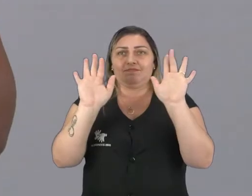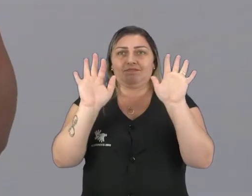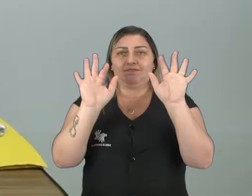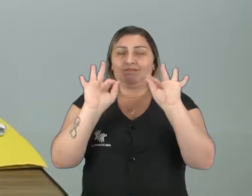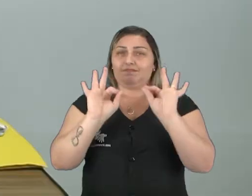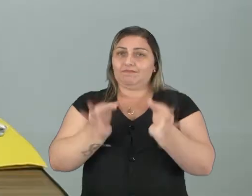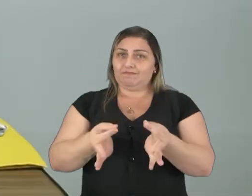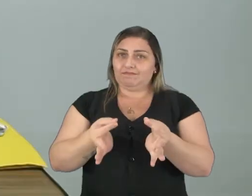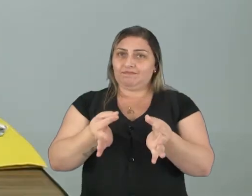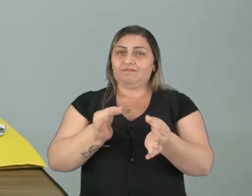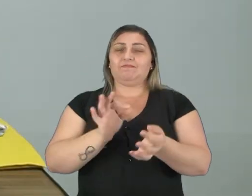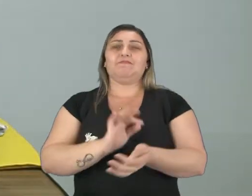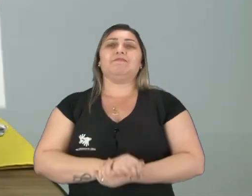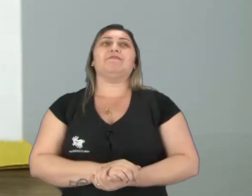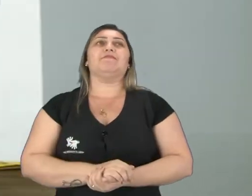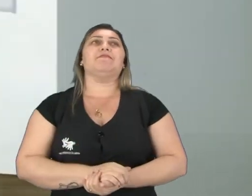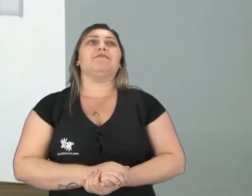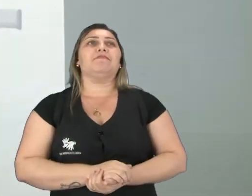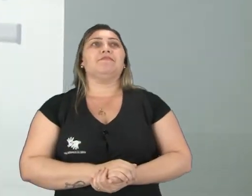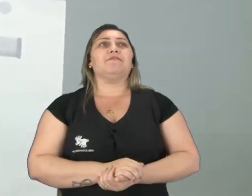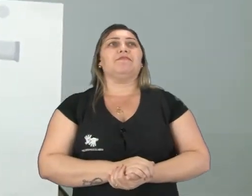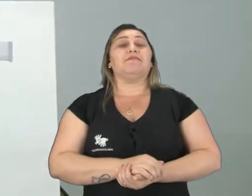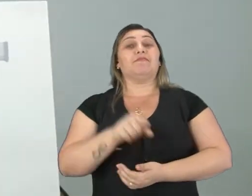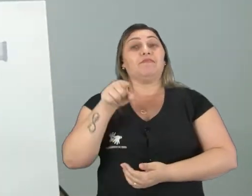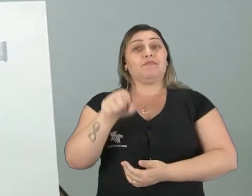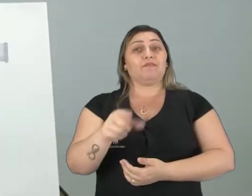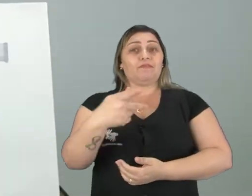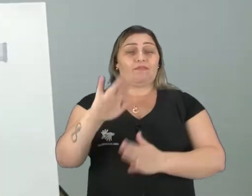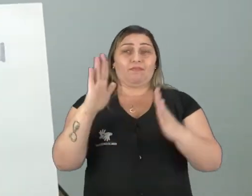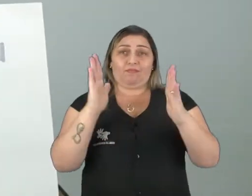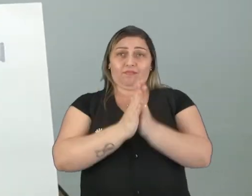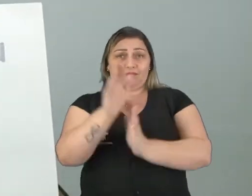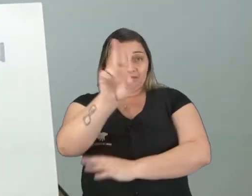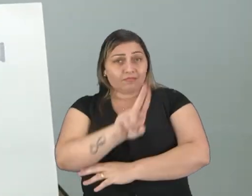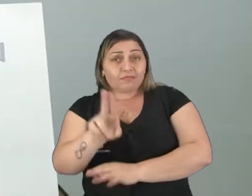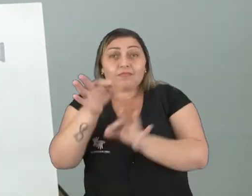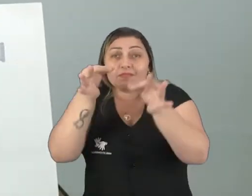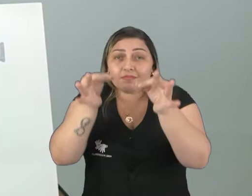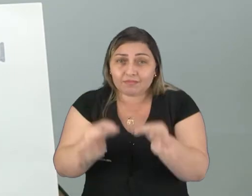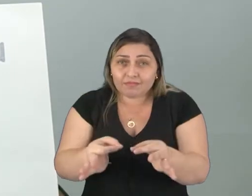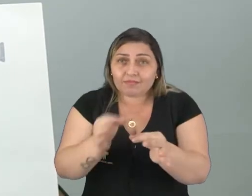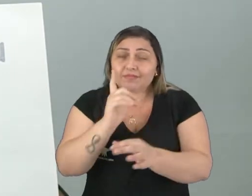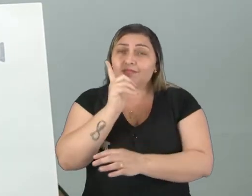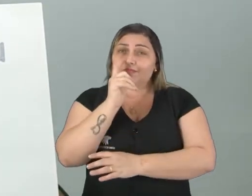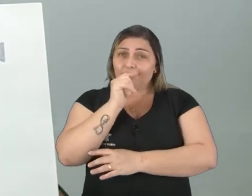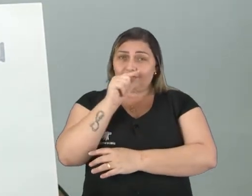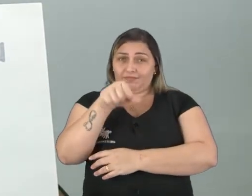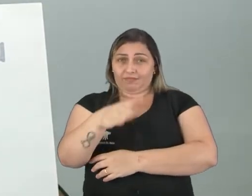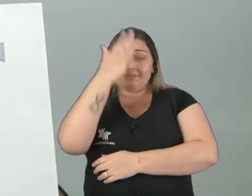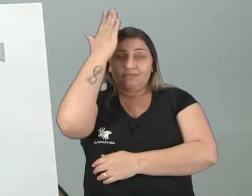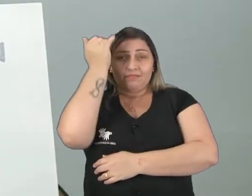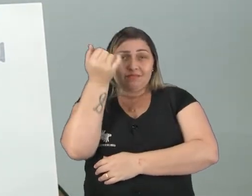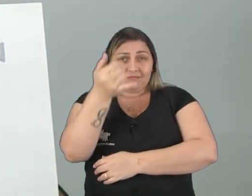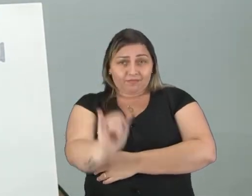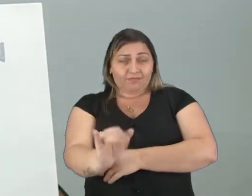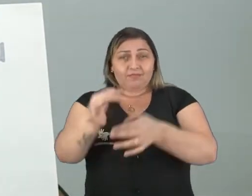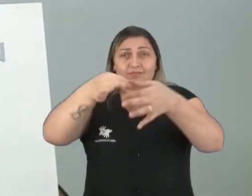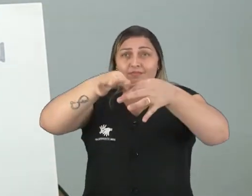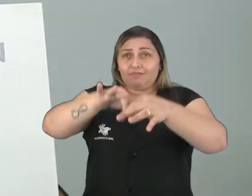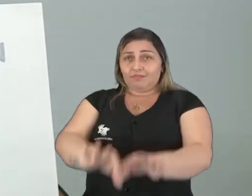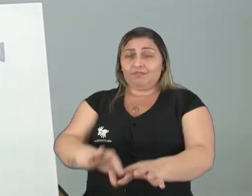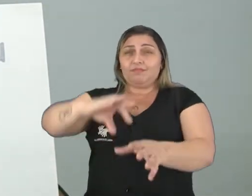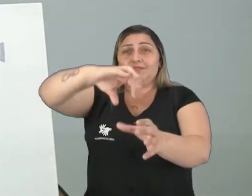nossas mãos, certinho? Você aí na sua casa está utilizando de maneira certinha? Você sabia que se você deixar